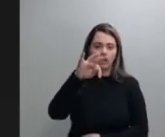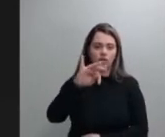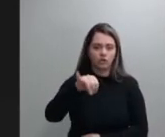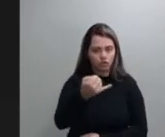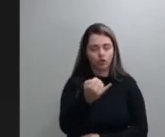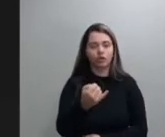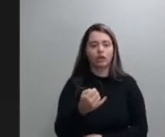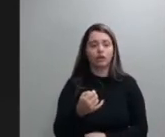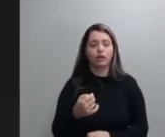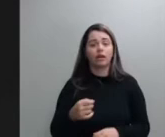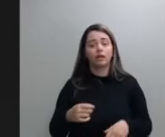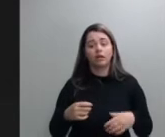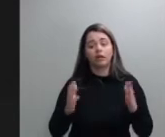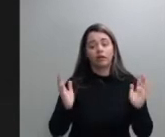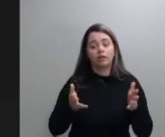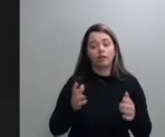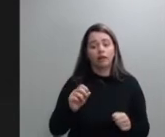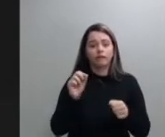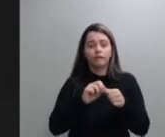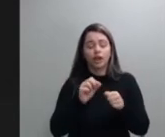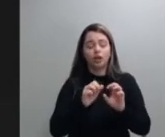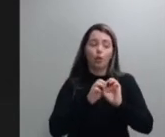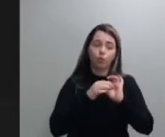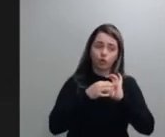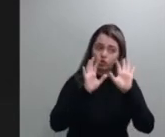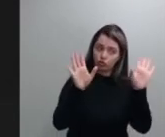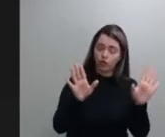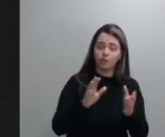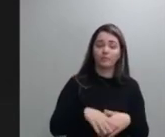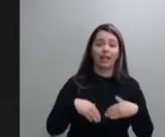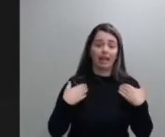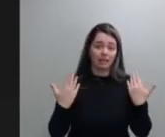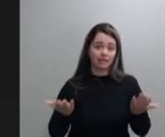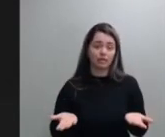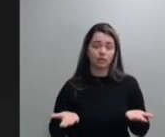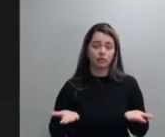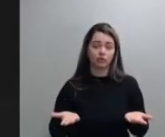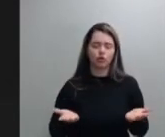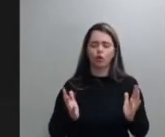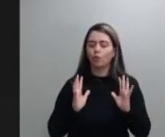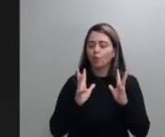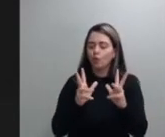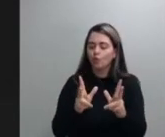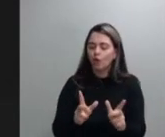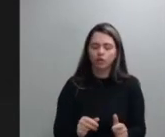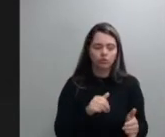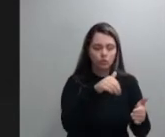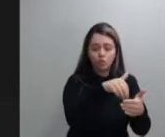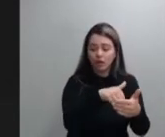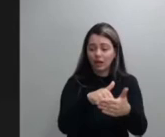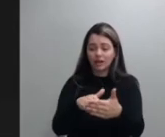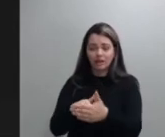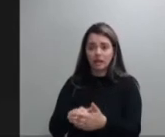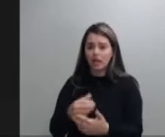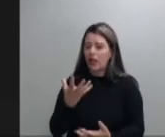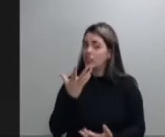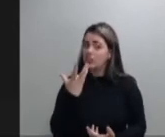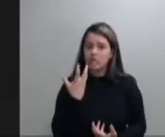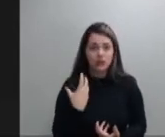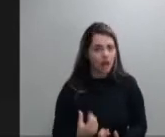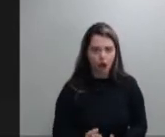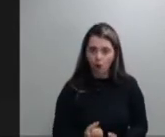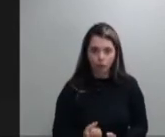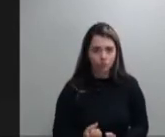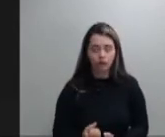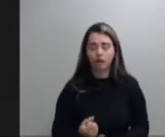demais itens da ata foram aprovados a comissão então a unanimidade decidiu por não ratificar o